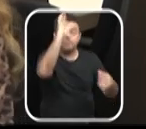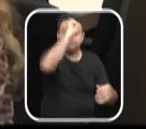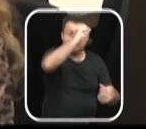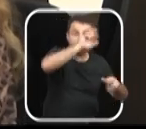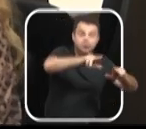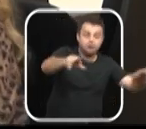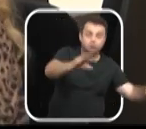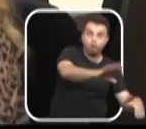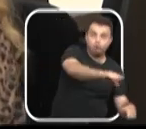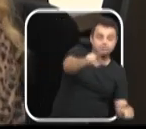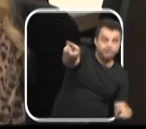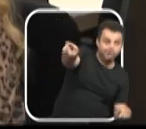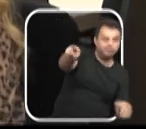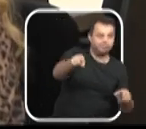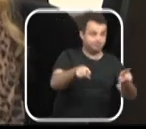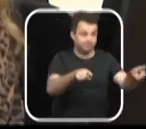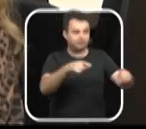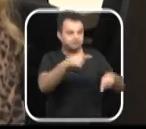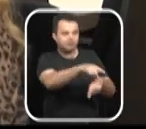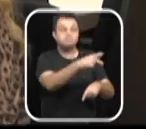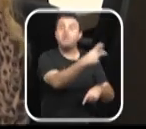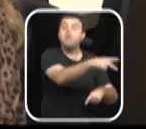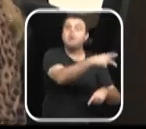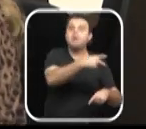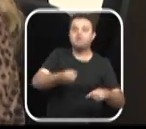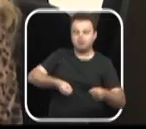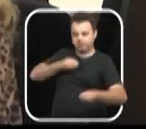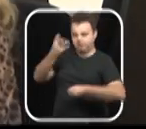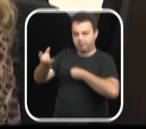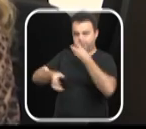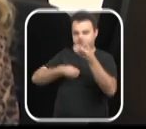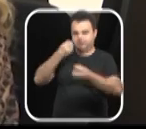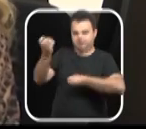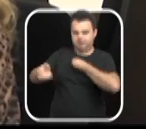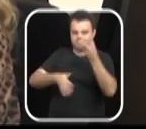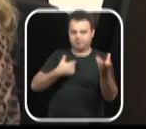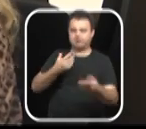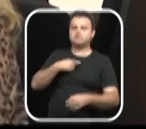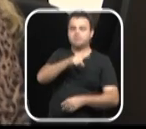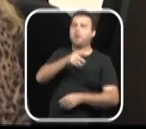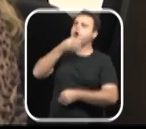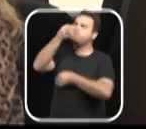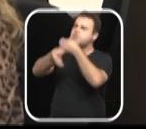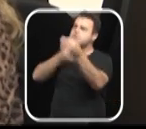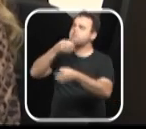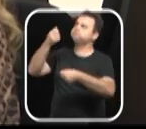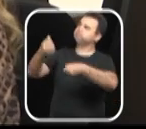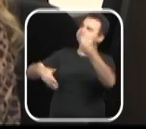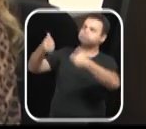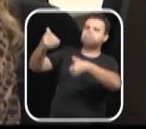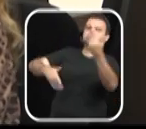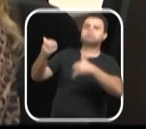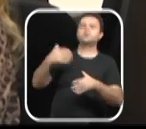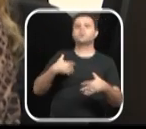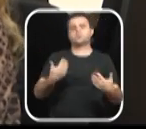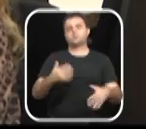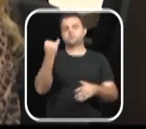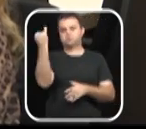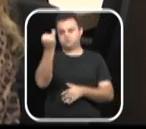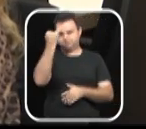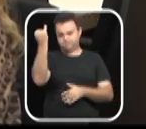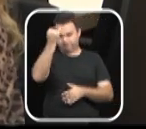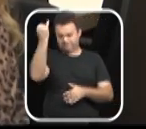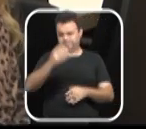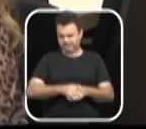conhecimento, a desenvolver a capacidade crítica e argumentativa, né? O quão importante é que a